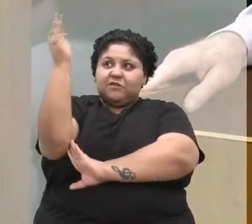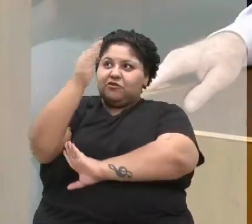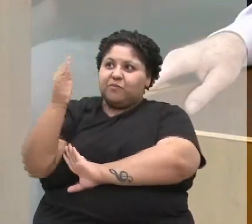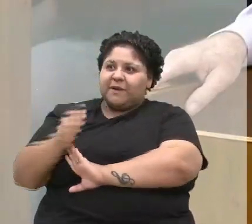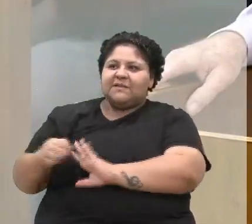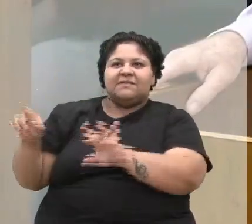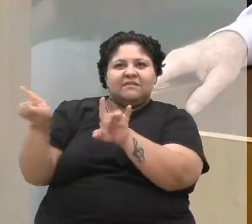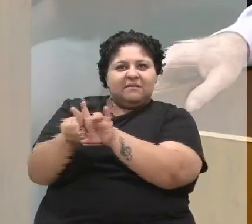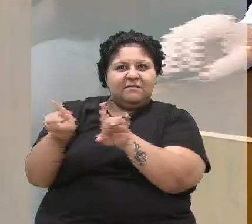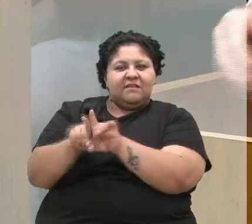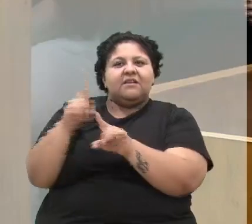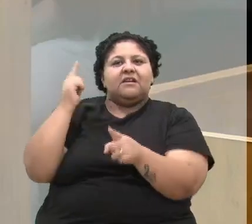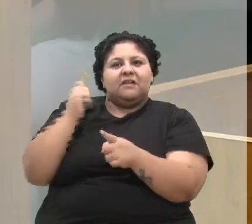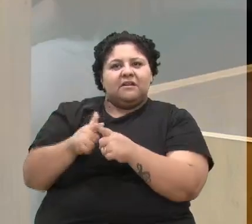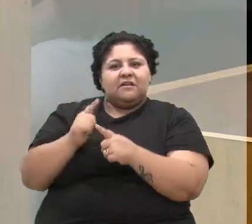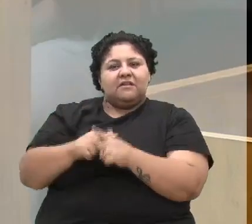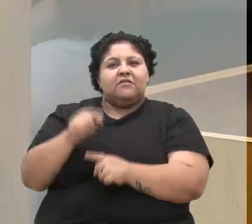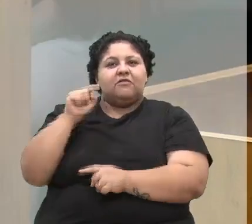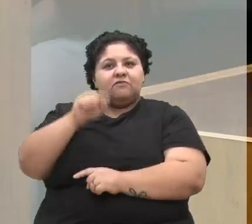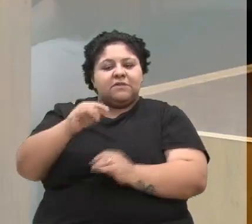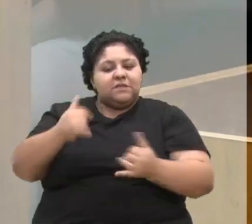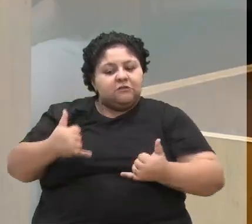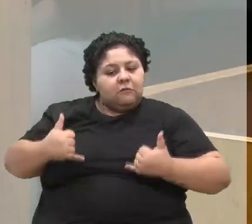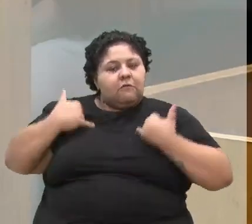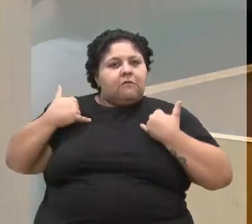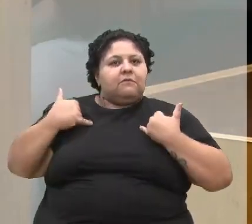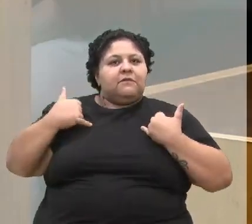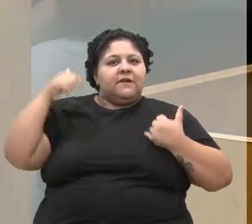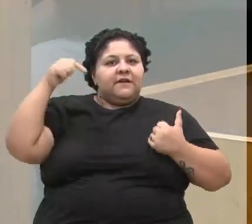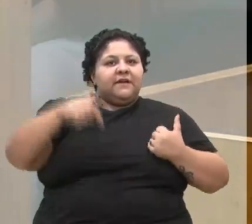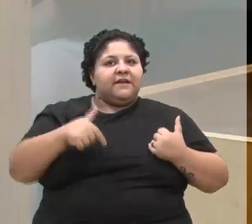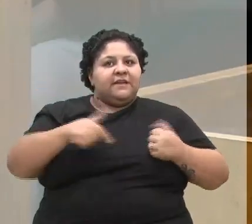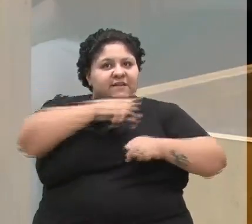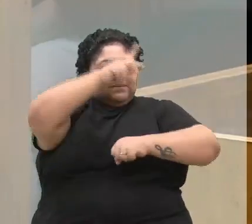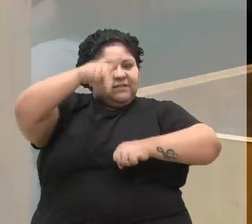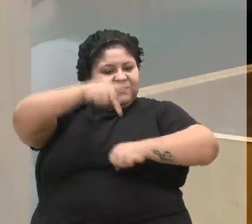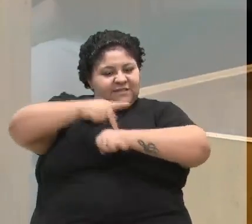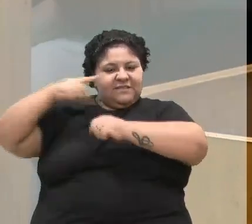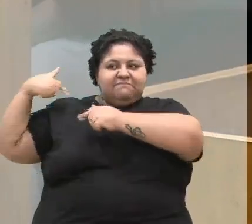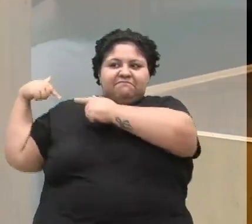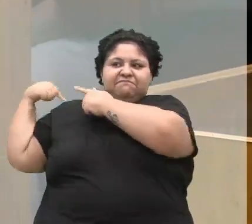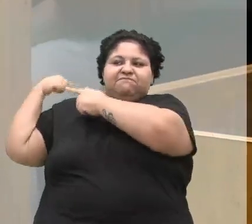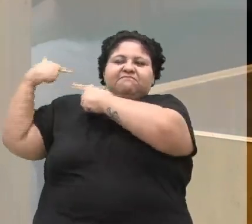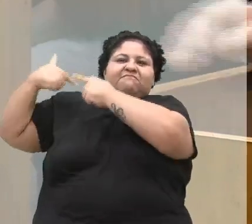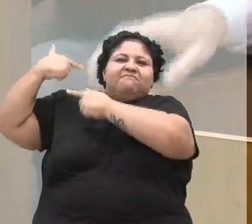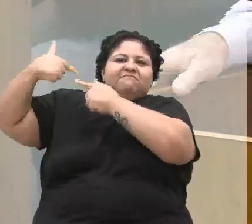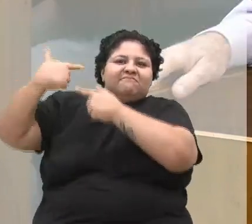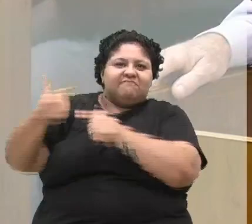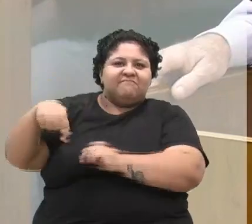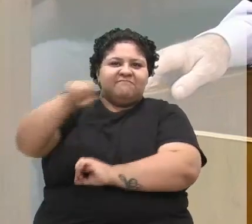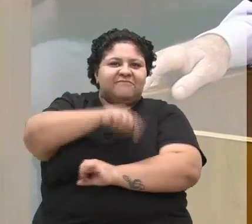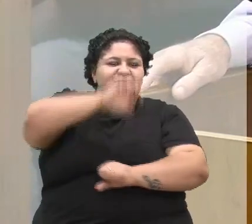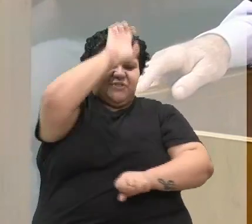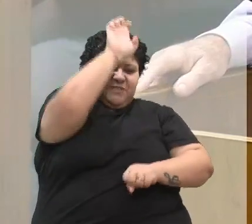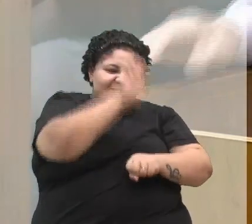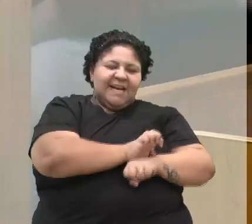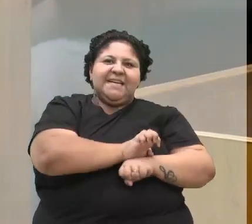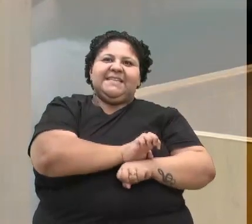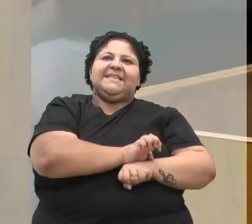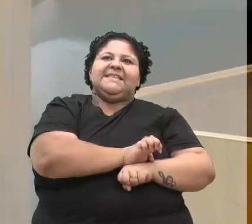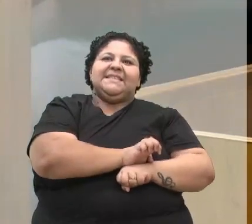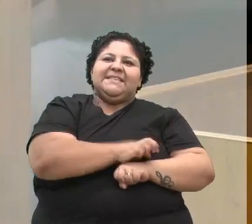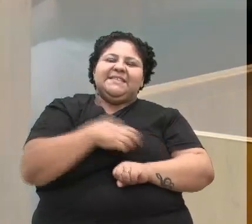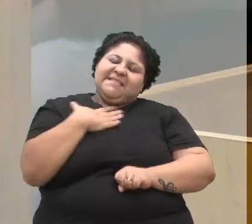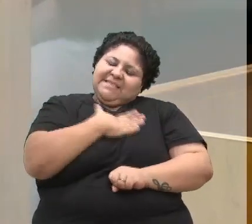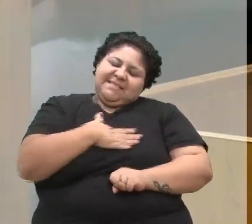fora, porque vocês orgulham esta nação tradicionalista, orgulham o nosso estado, e